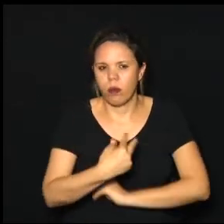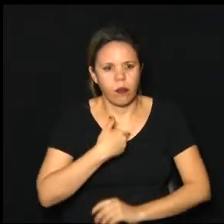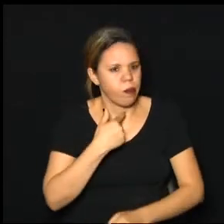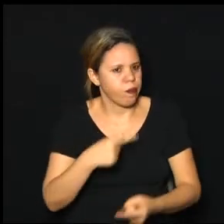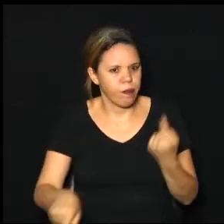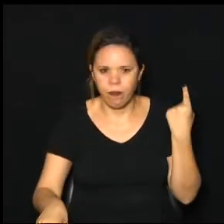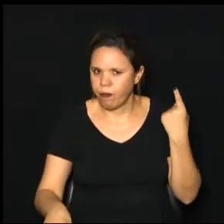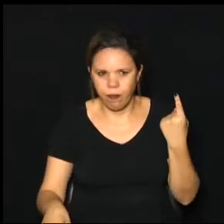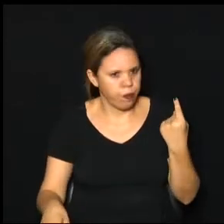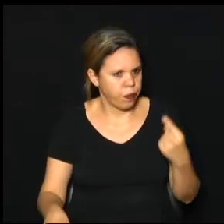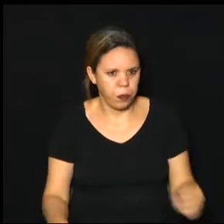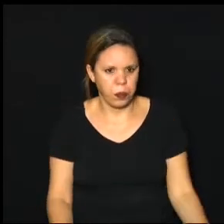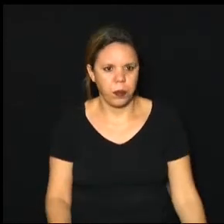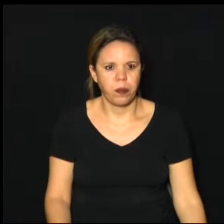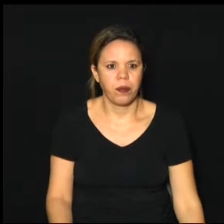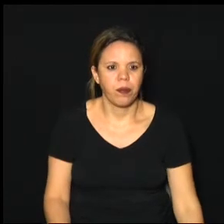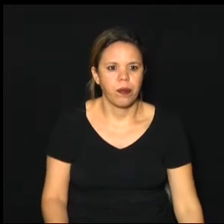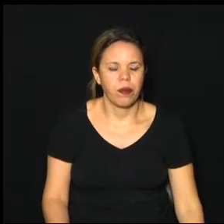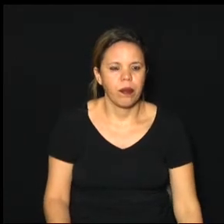discriminação.